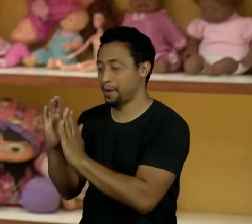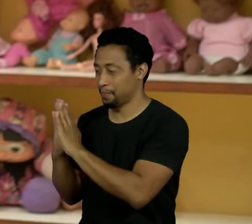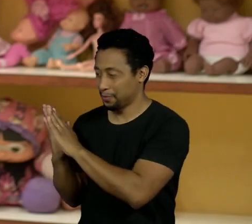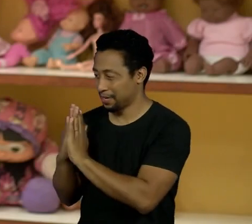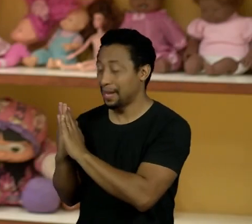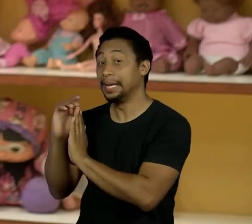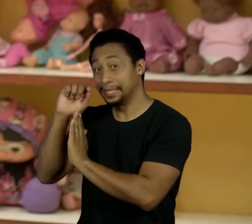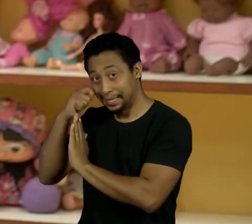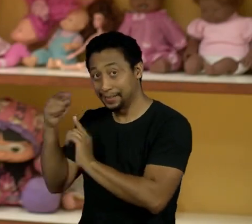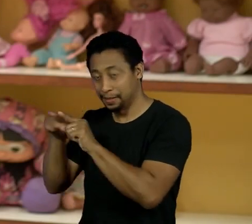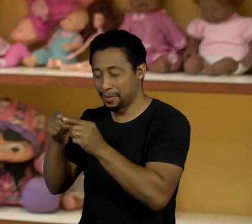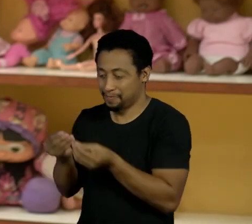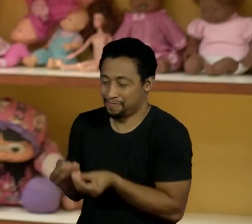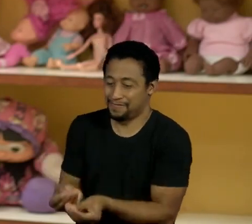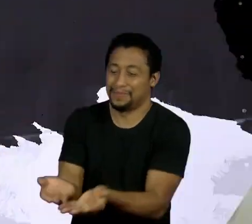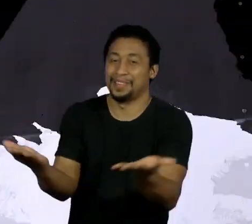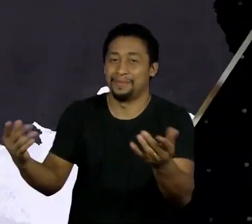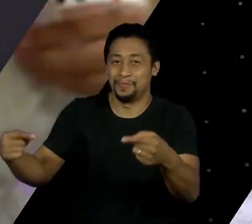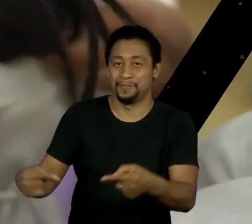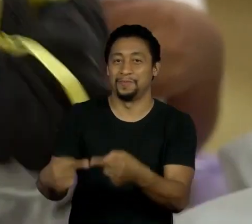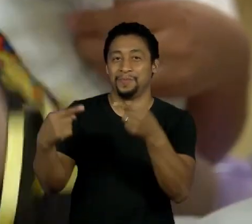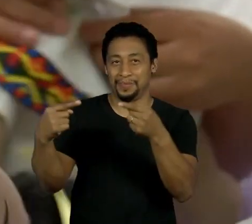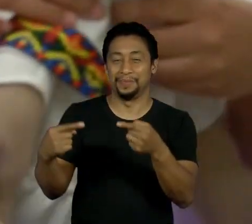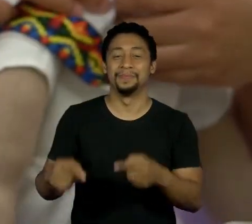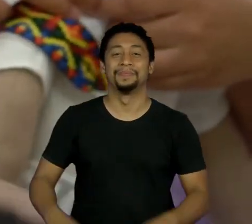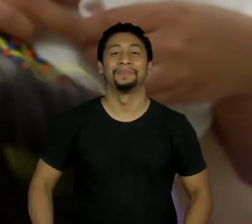todo esse processo.